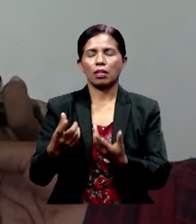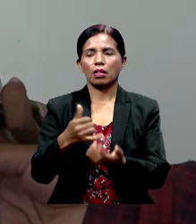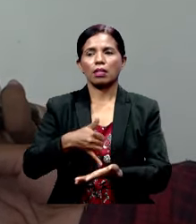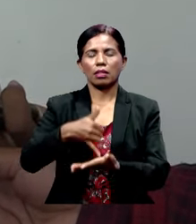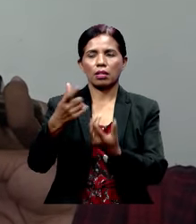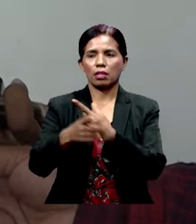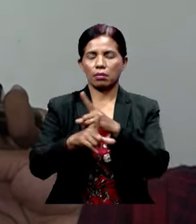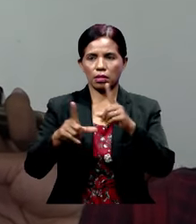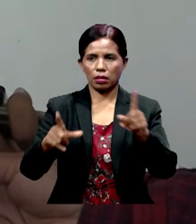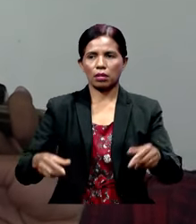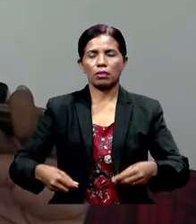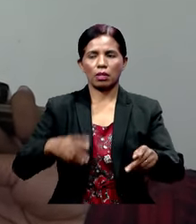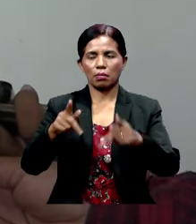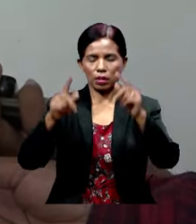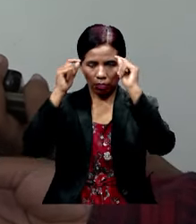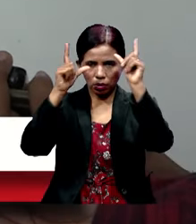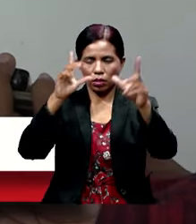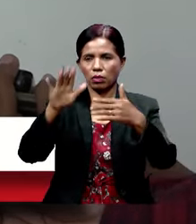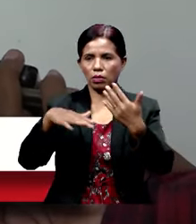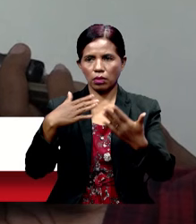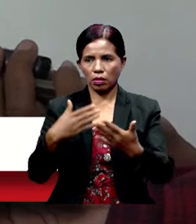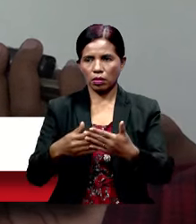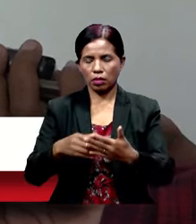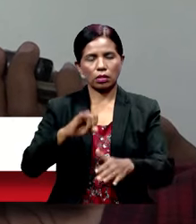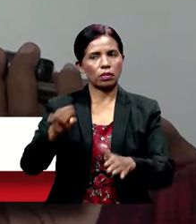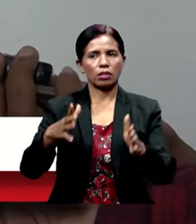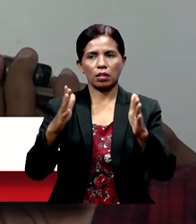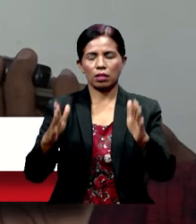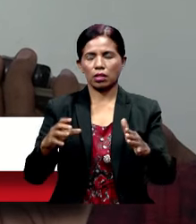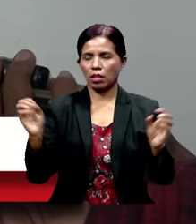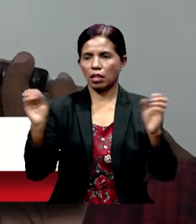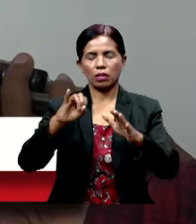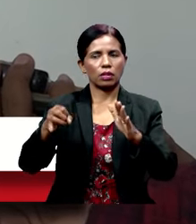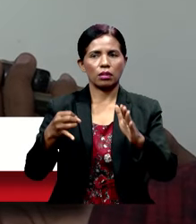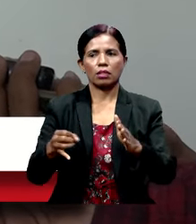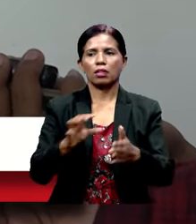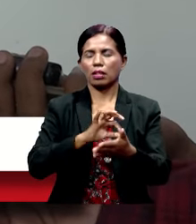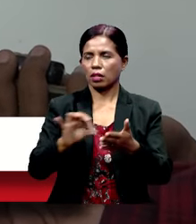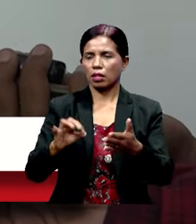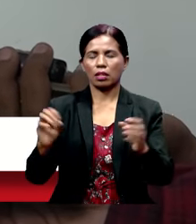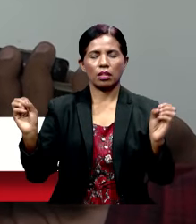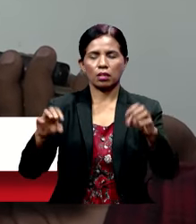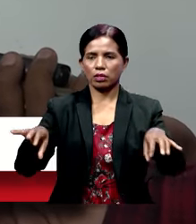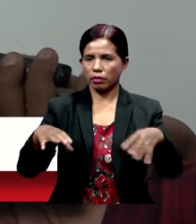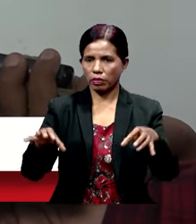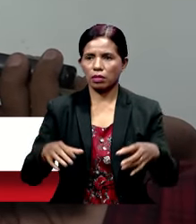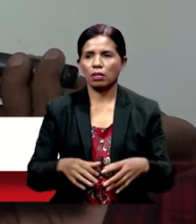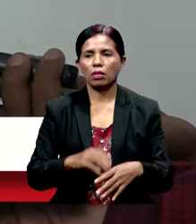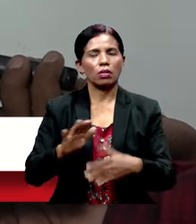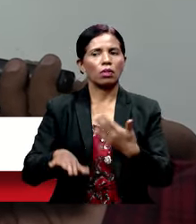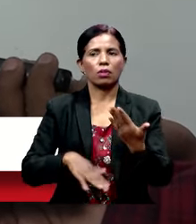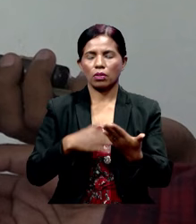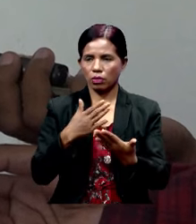bele encoraja Timor on hutu hutu. Jornalistas galá jornalistas gal escritor galá escritor hutu